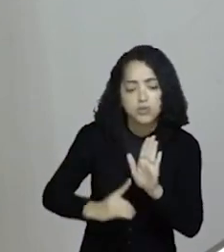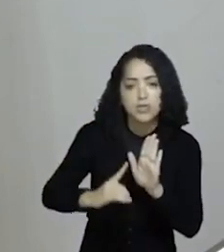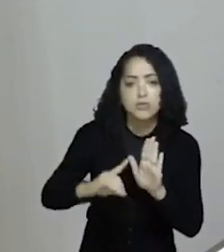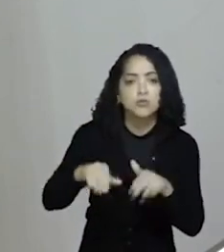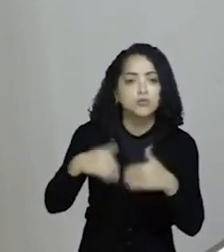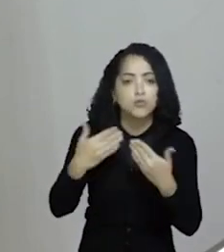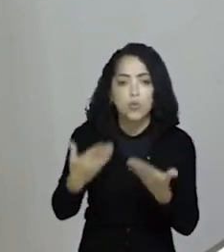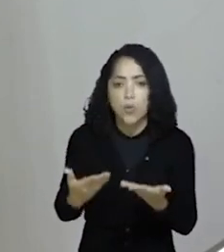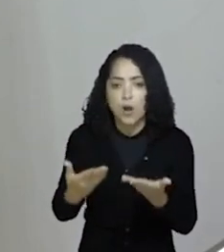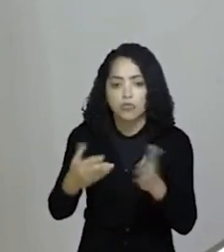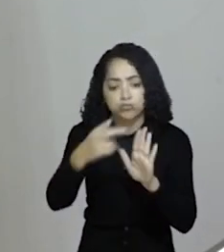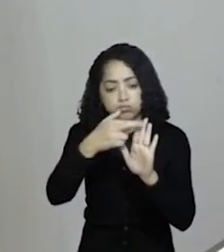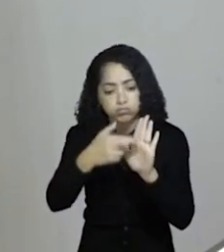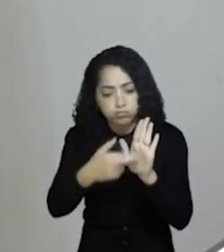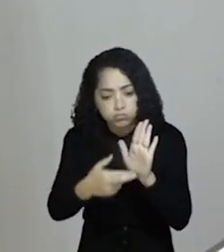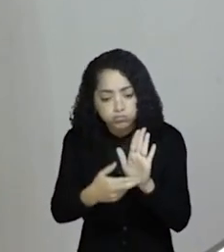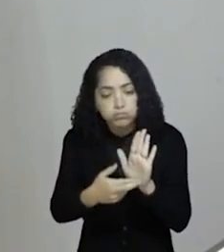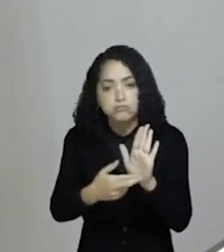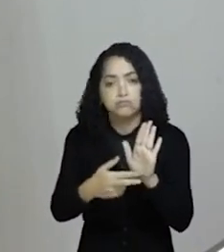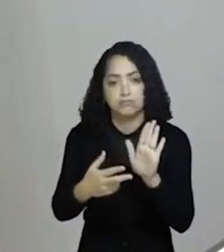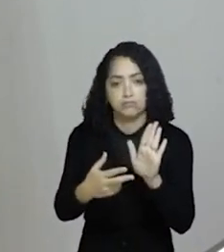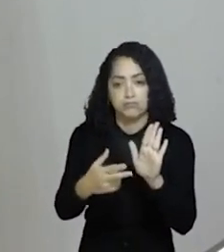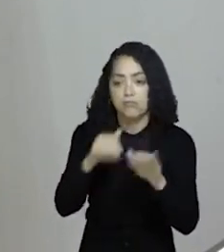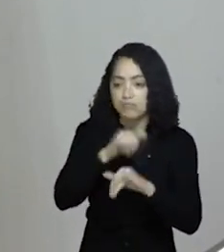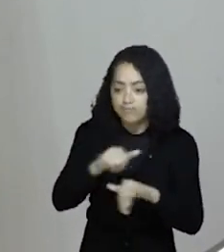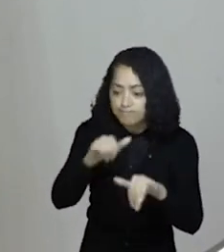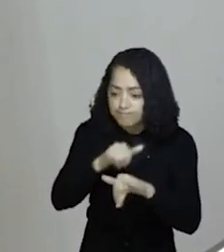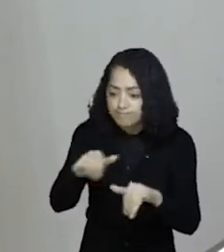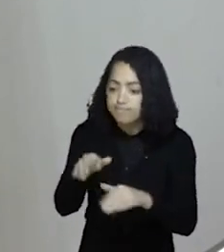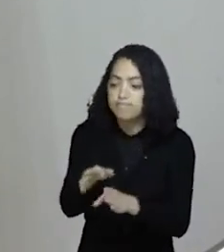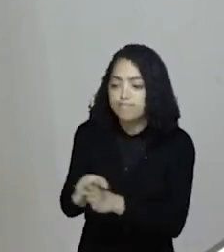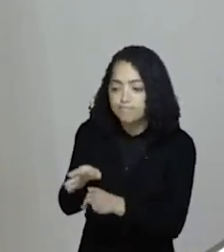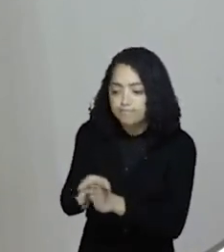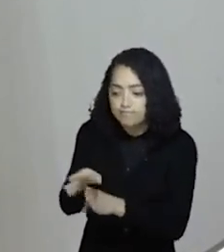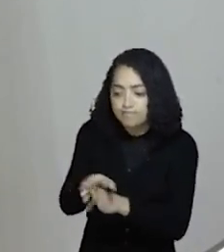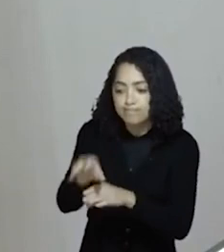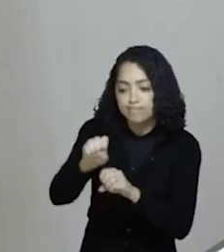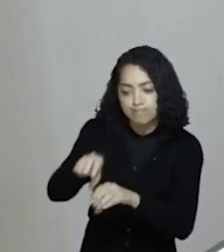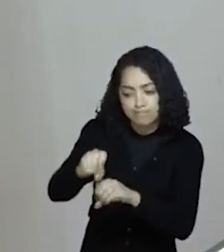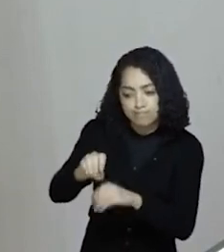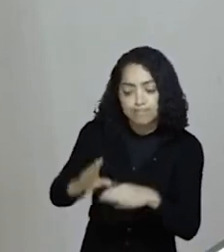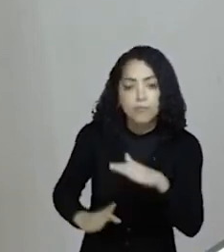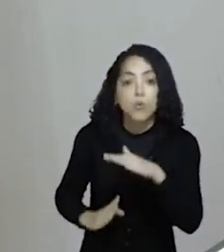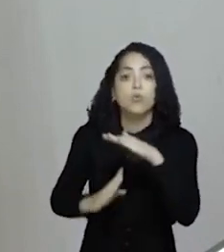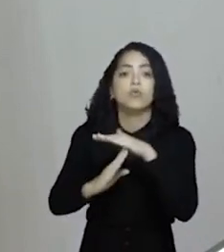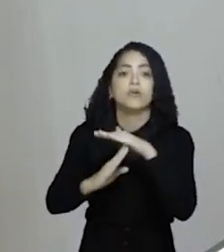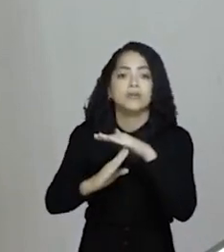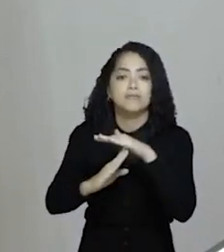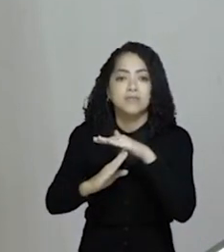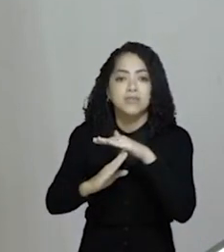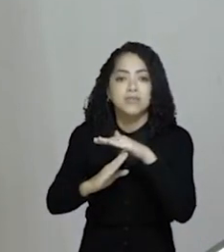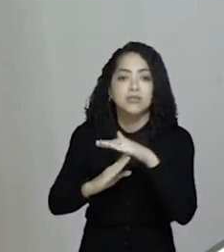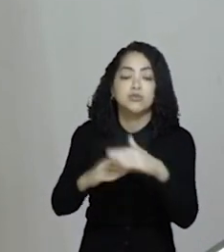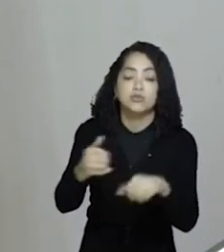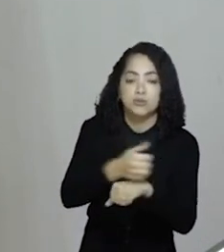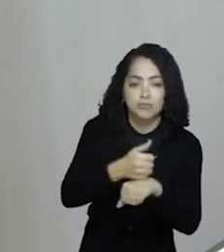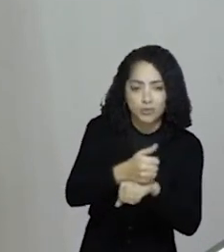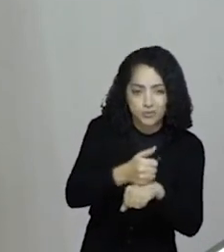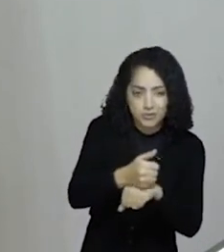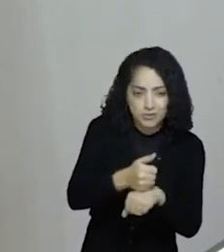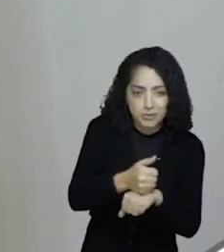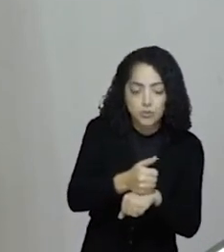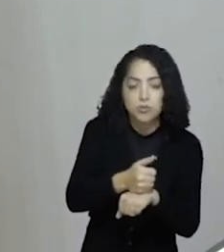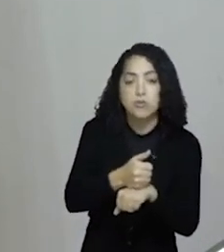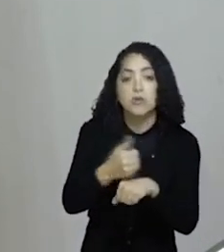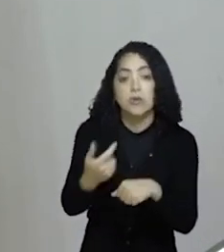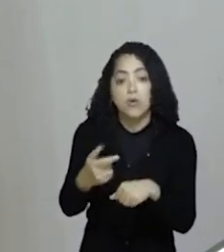Quais são essas obrigações? Informar e orientar a todos sobre os limites éticos da profissão do professor. O professor